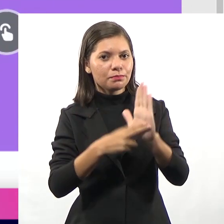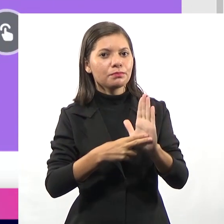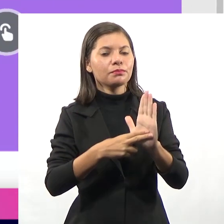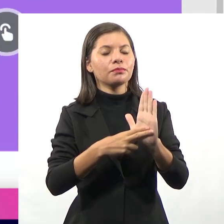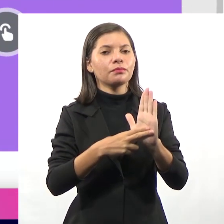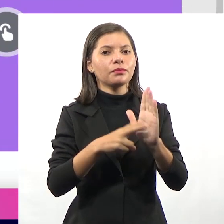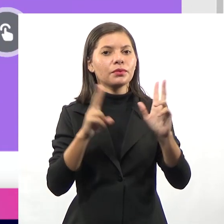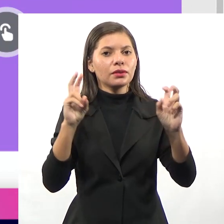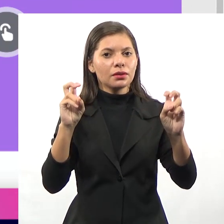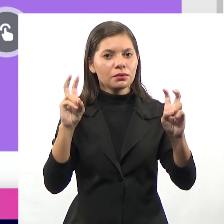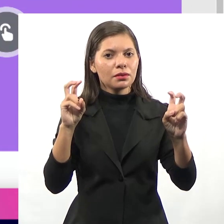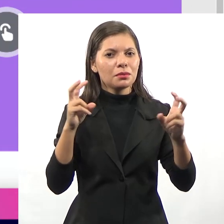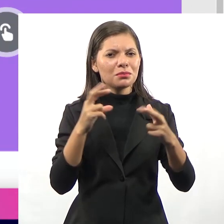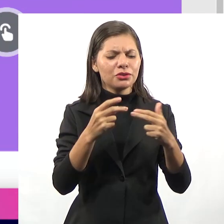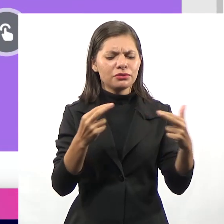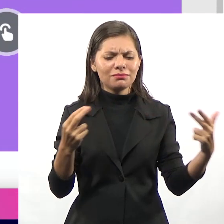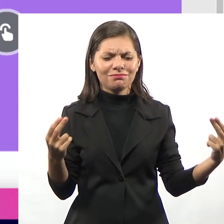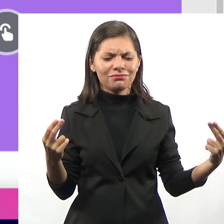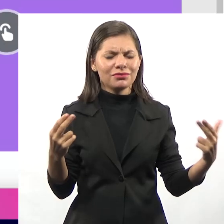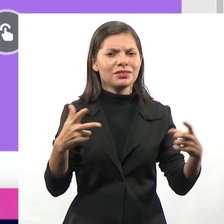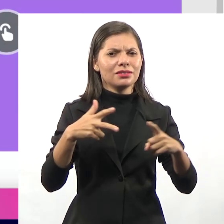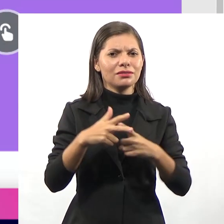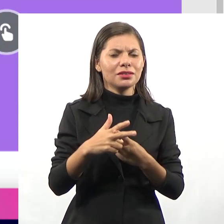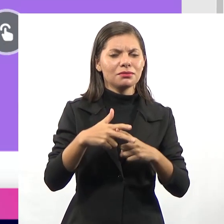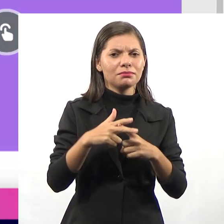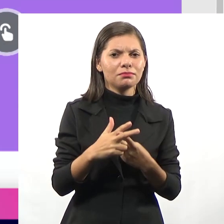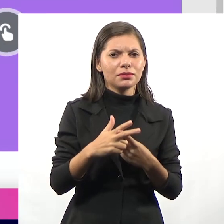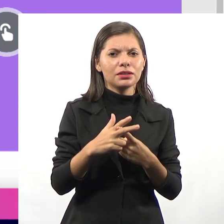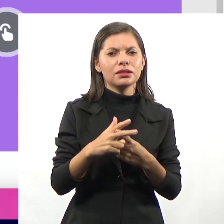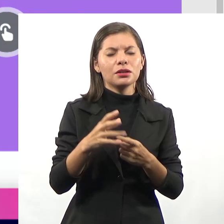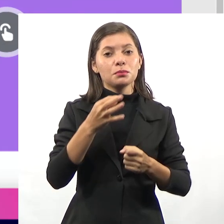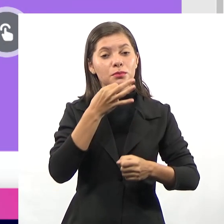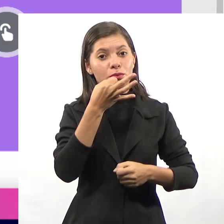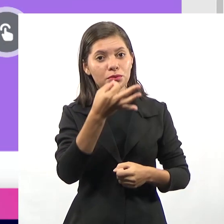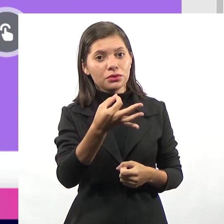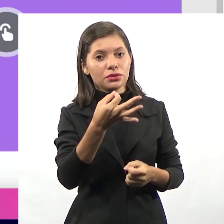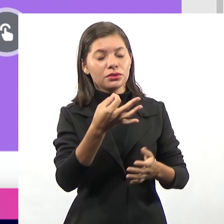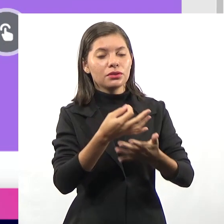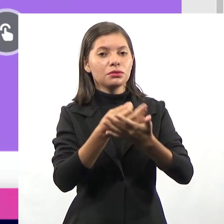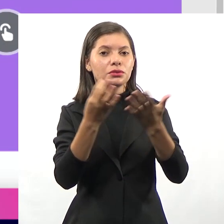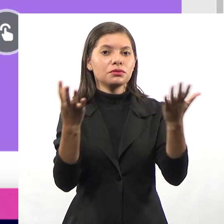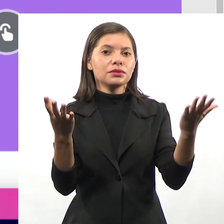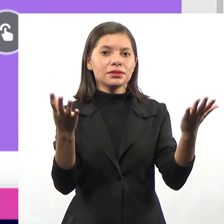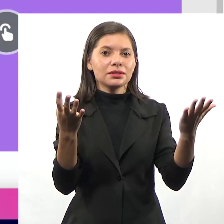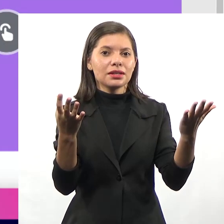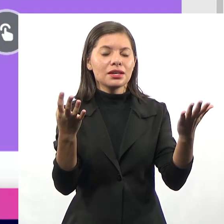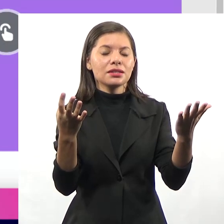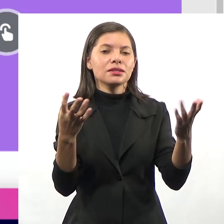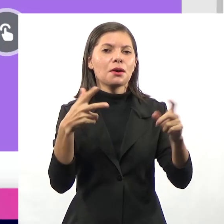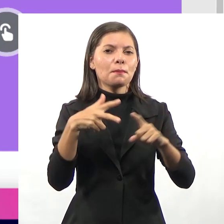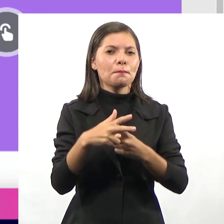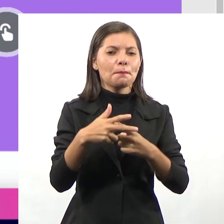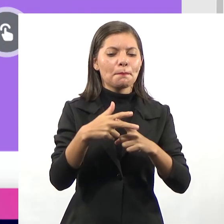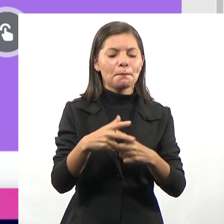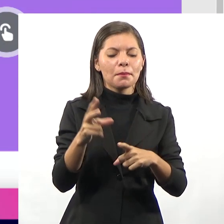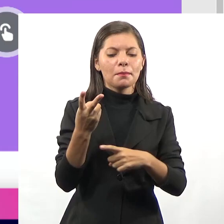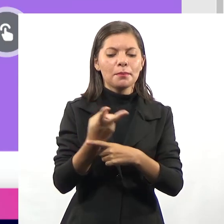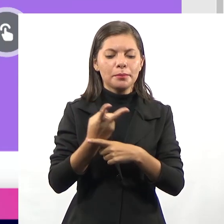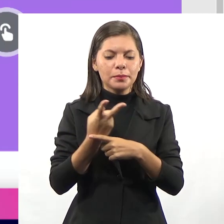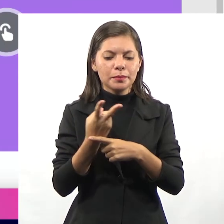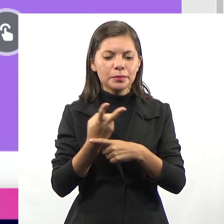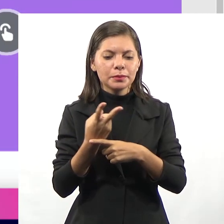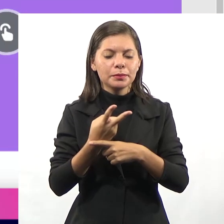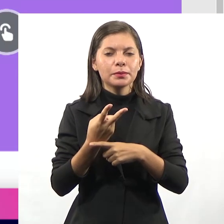ementa, existem diversas ferramentas e uma sugestão de que você pode ir atrás de novas